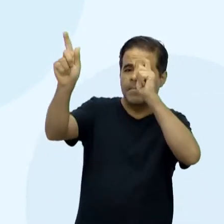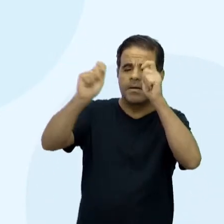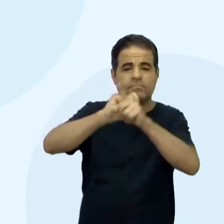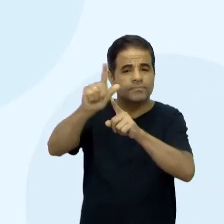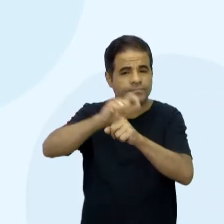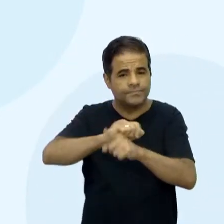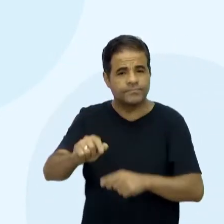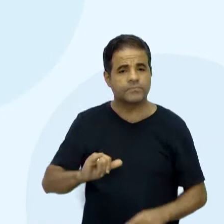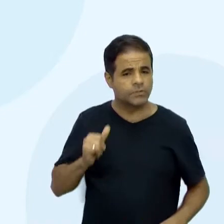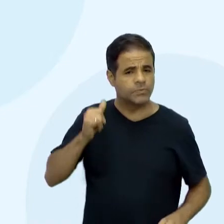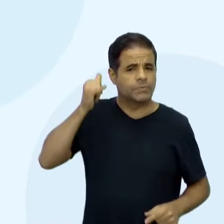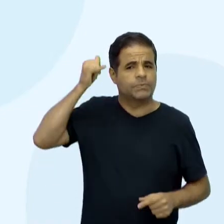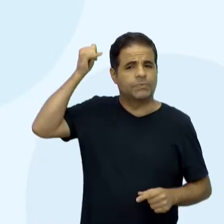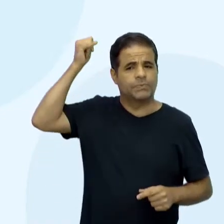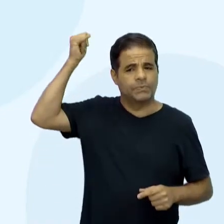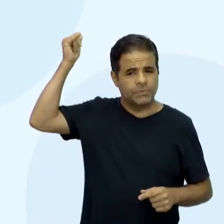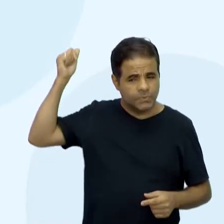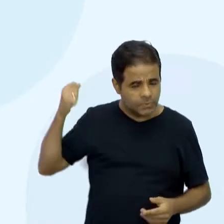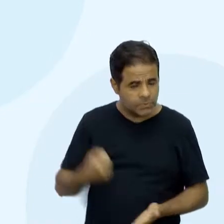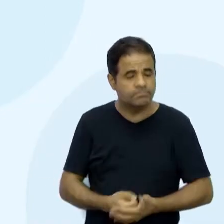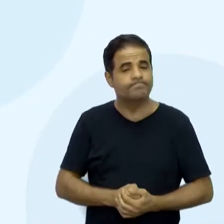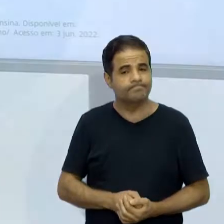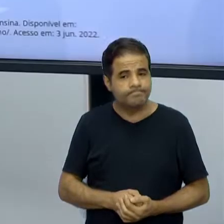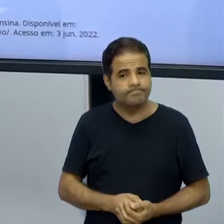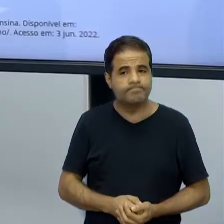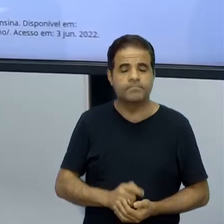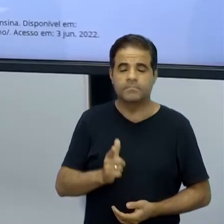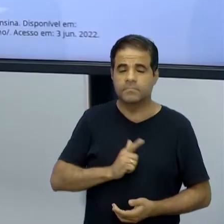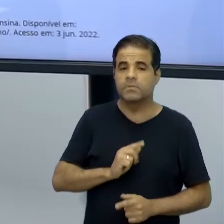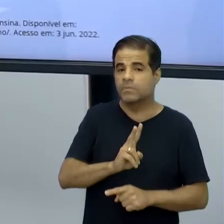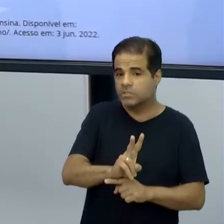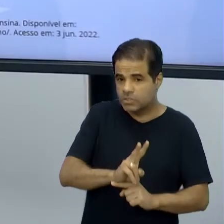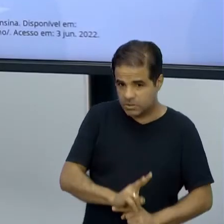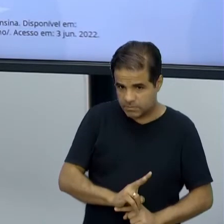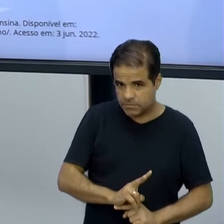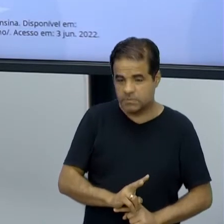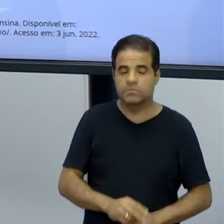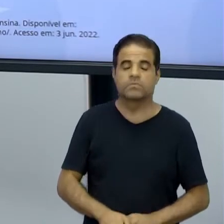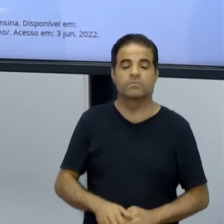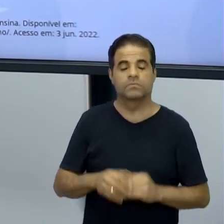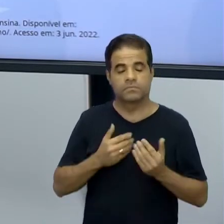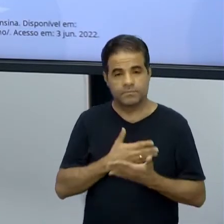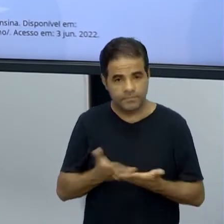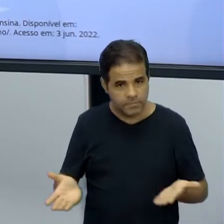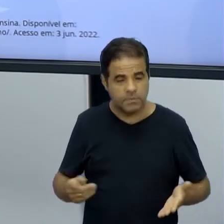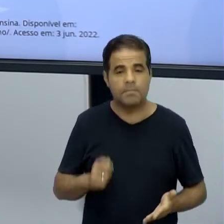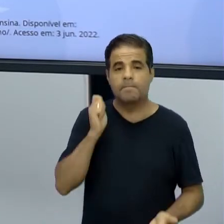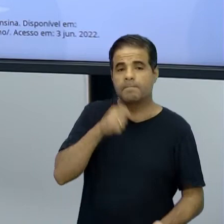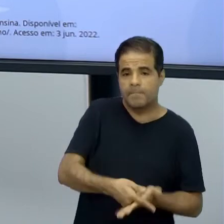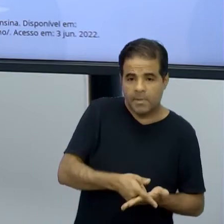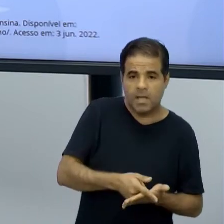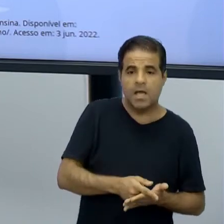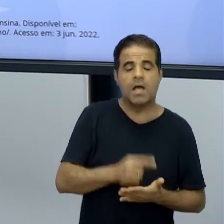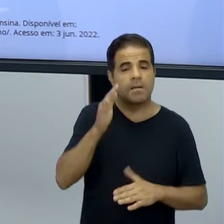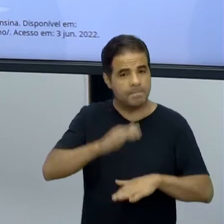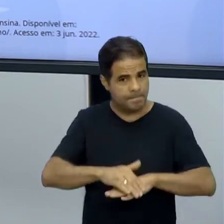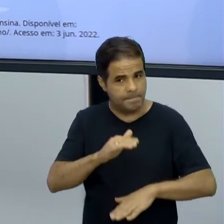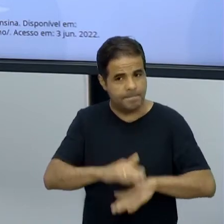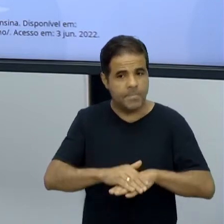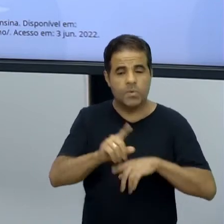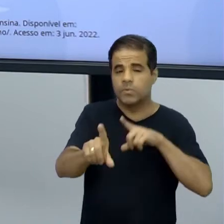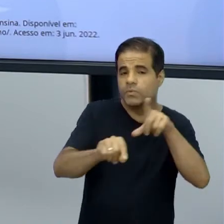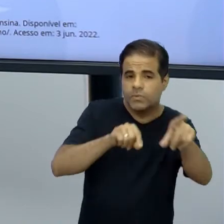está com juros nas alturas. Então, se a gente tem aí uma dívida e quer pagar outra dívida, a gente seleciona